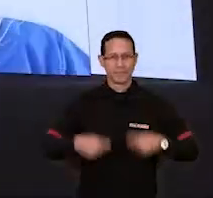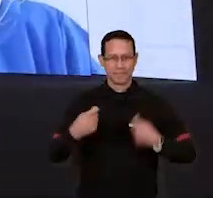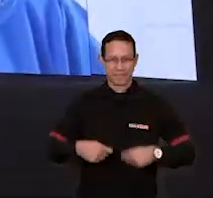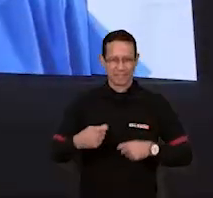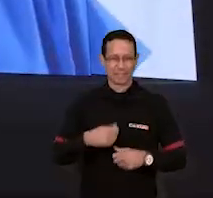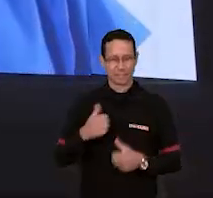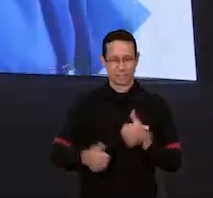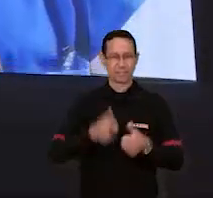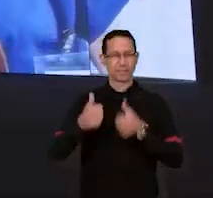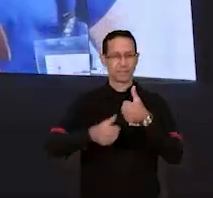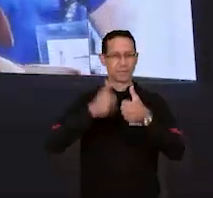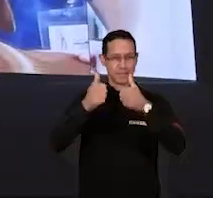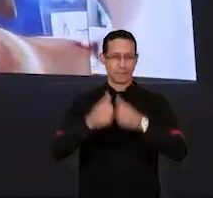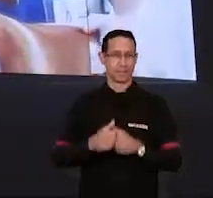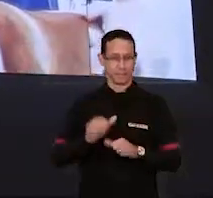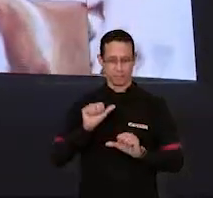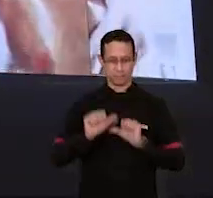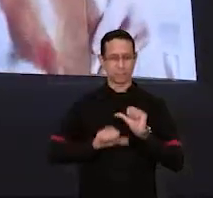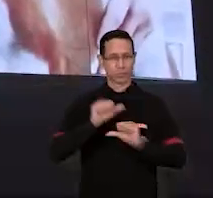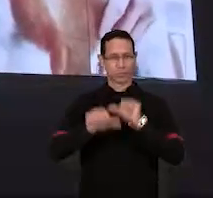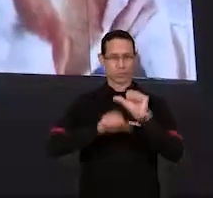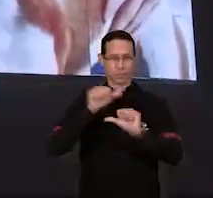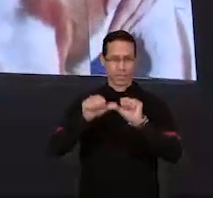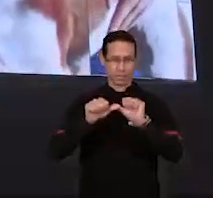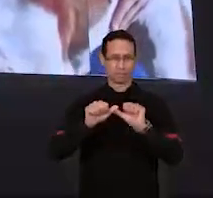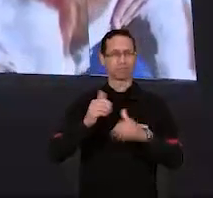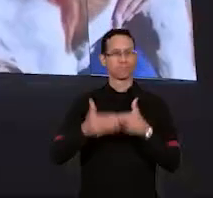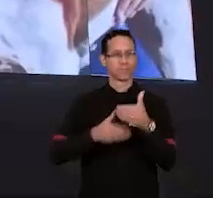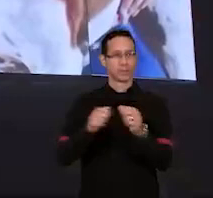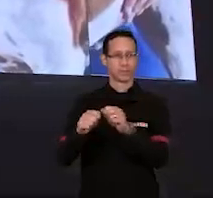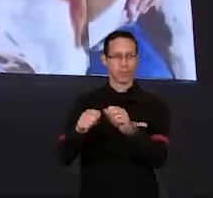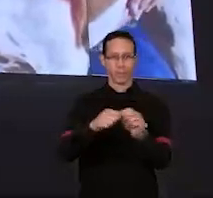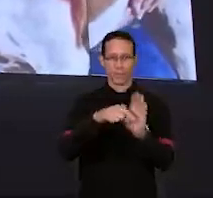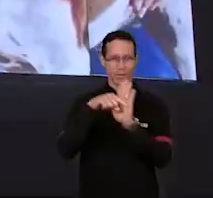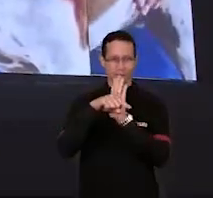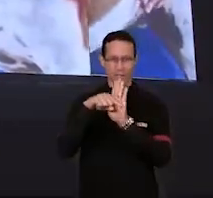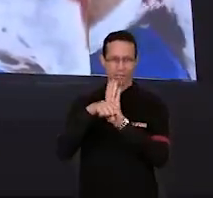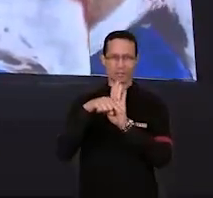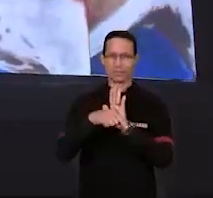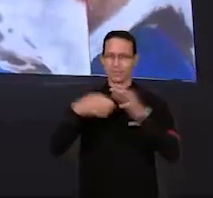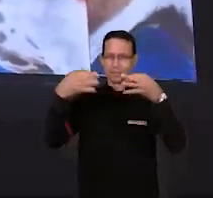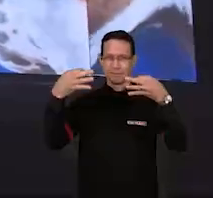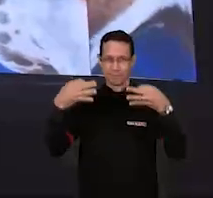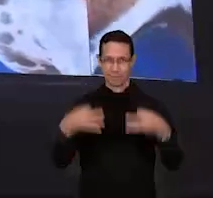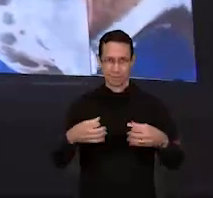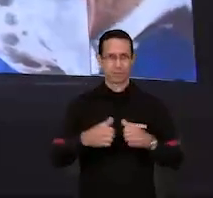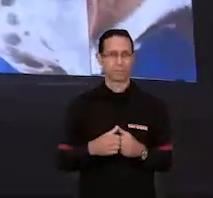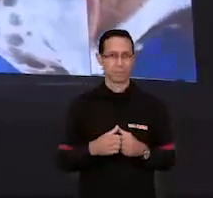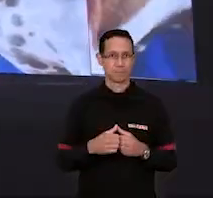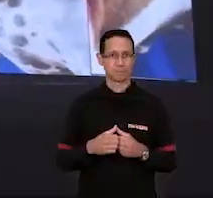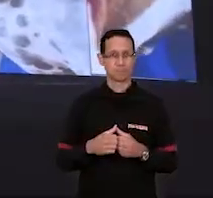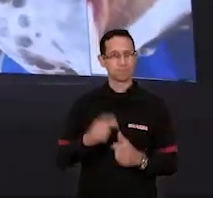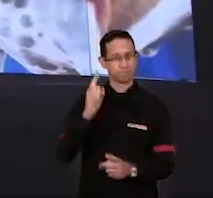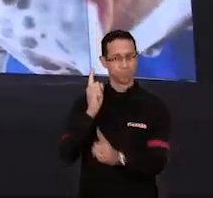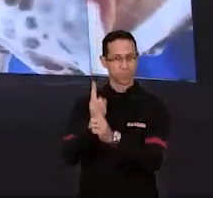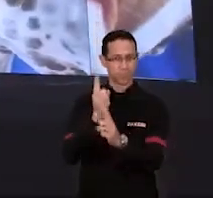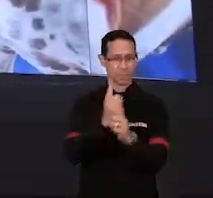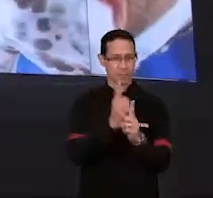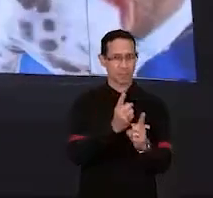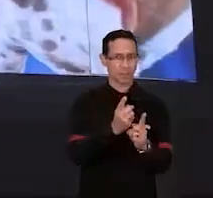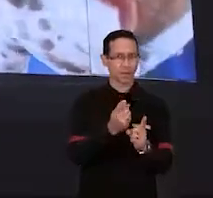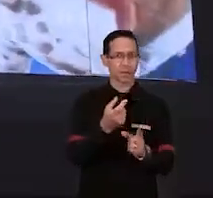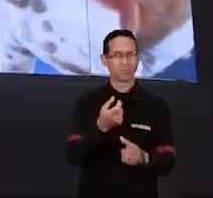nos aprimorarmos, nos atualizarmos para então fazermos um diagnóstico preciso, determinarmos o tratamento